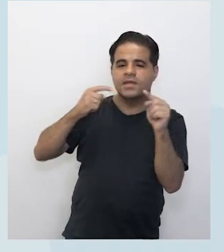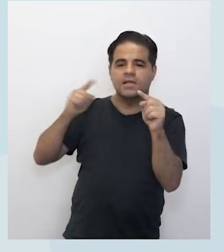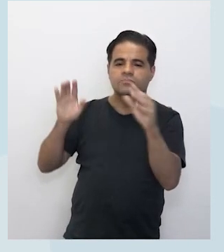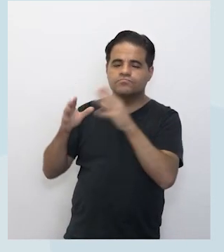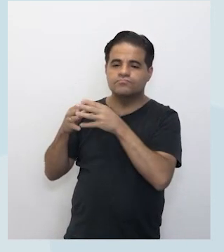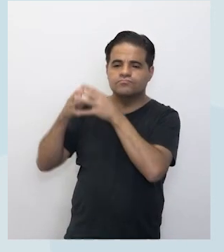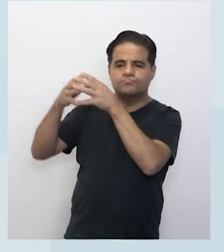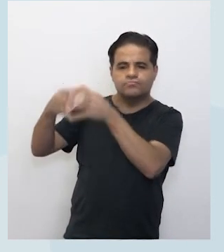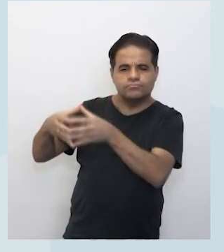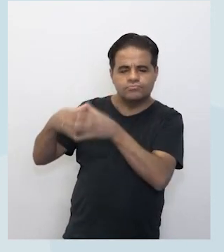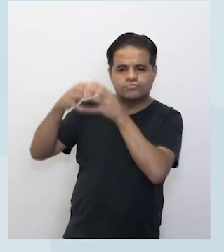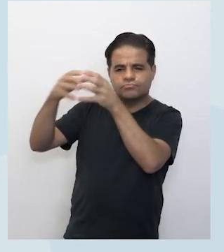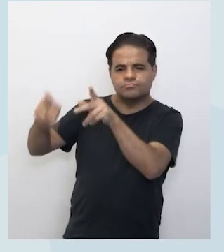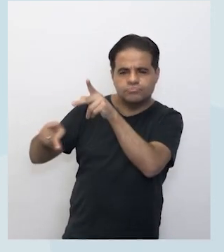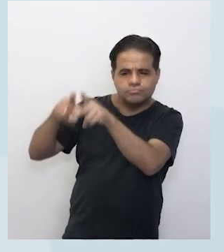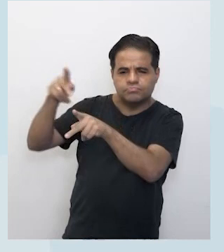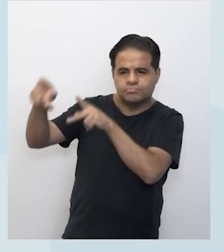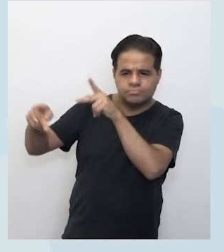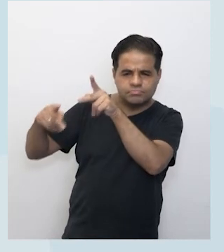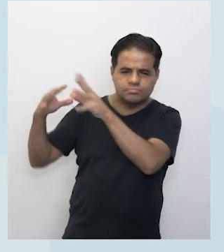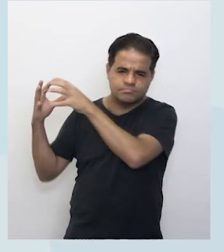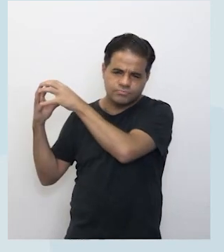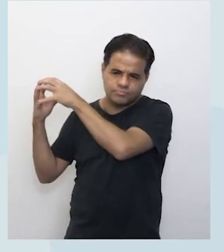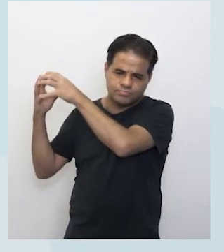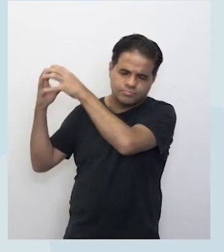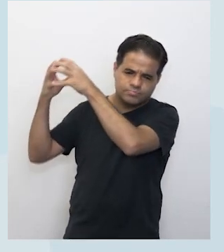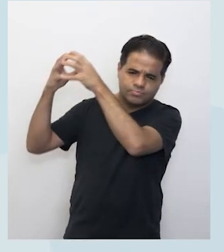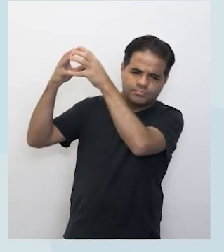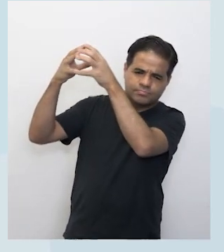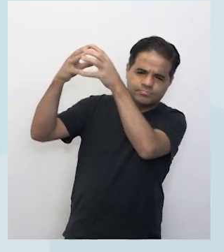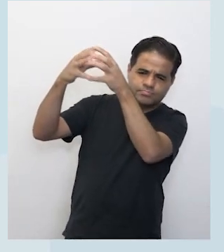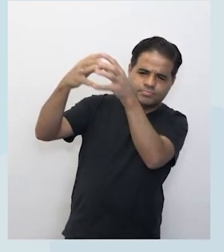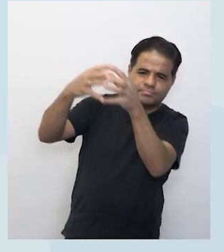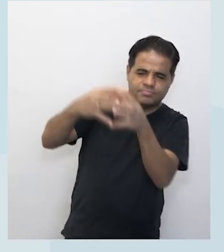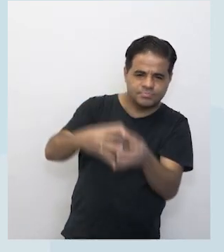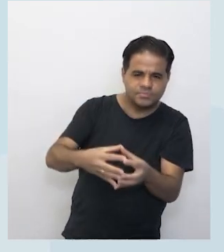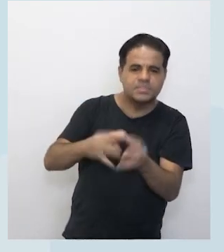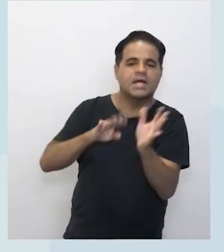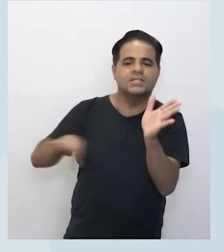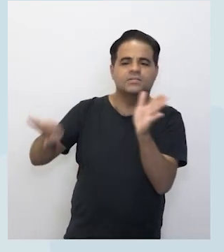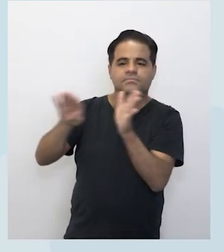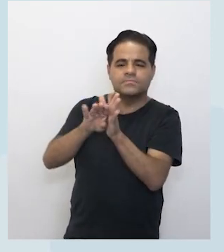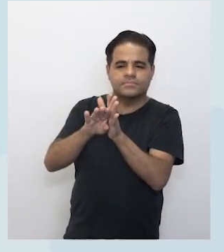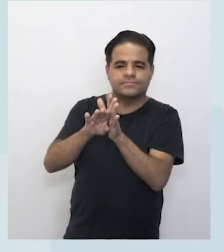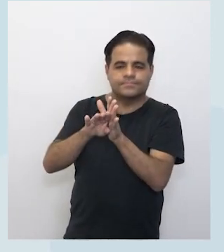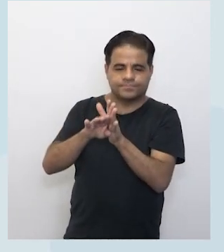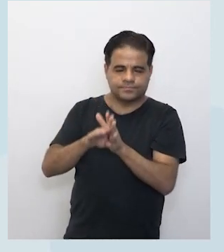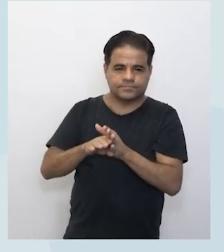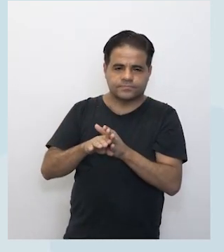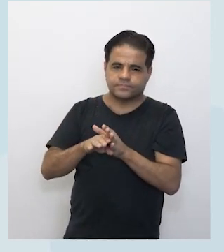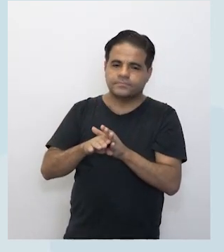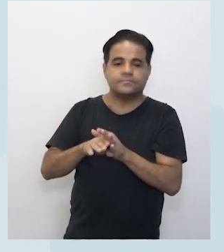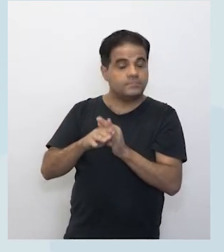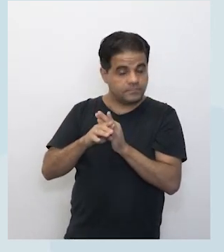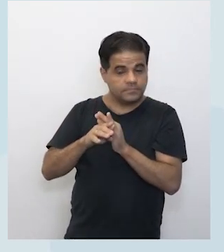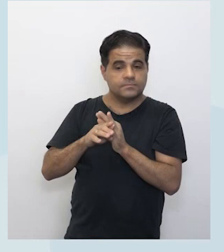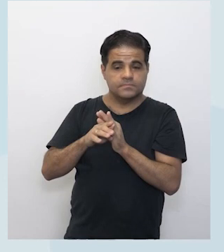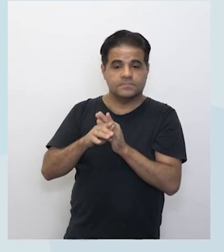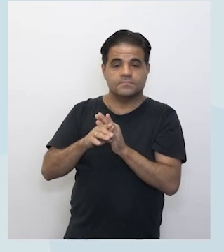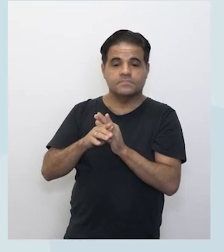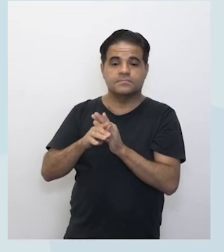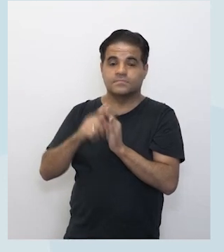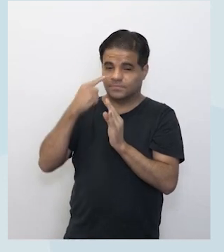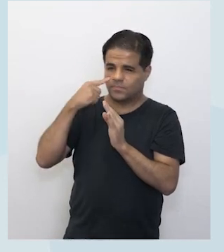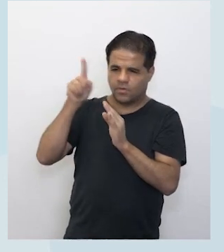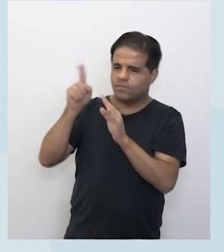os povos vieram aí, certo? Sim. Então, olha só aqui, ó. Vai rolar então, agora? nós temos aqui, olha só, Isso! eles saíram